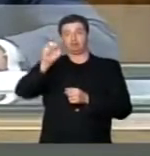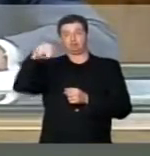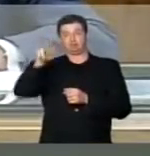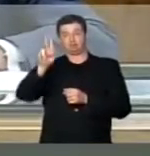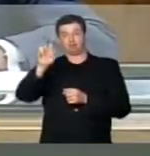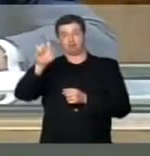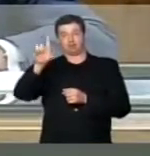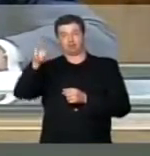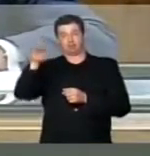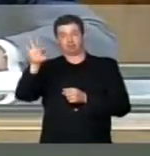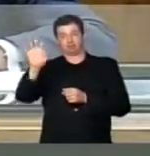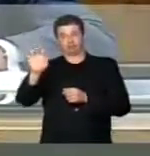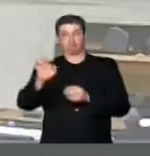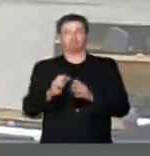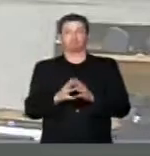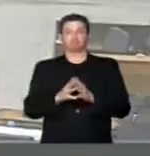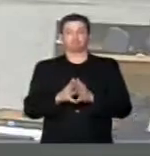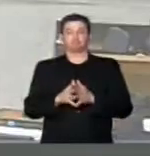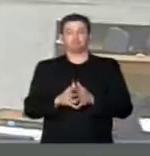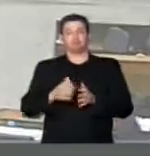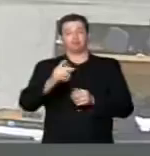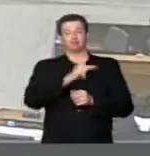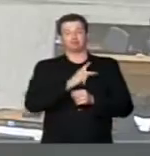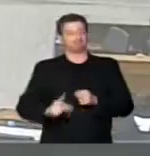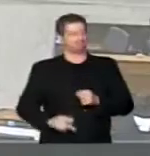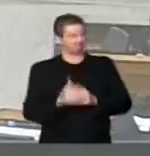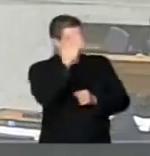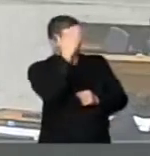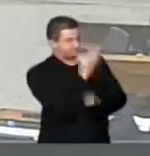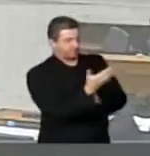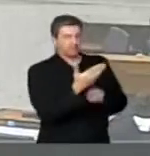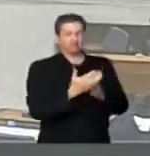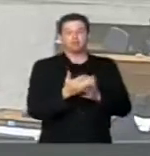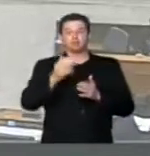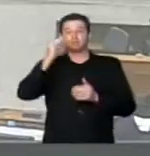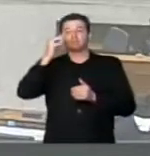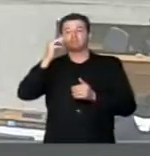Valente. Obrigado, presidente. Senhor presidente,